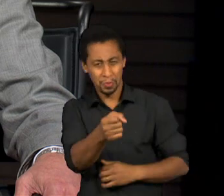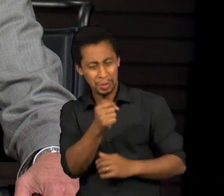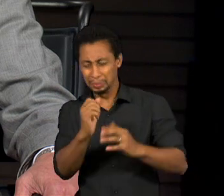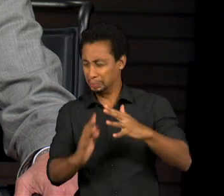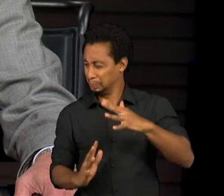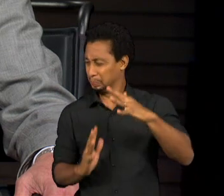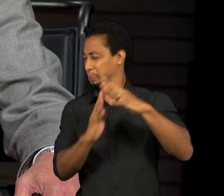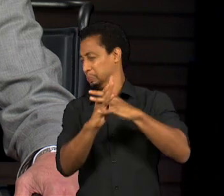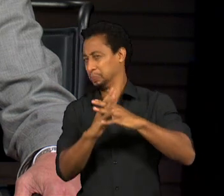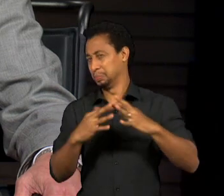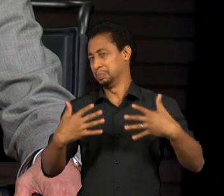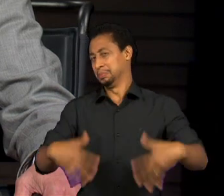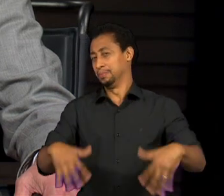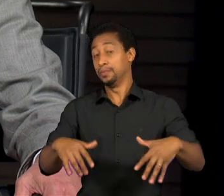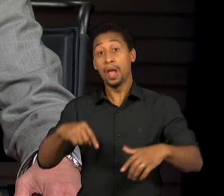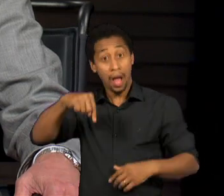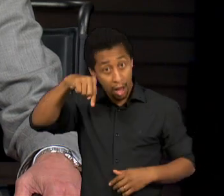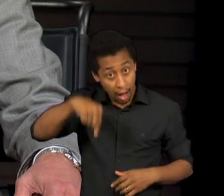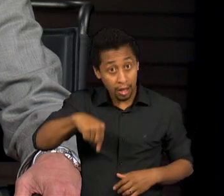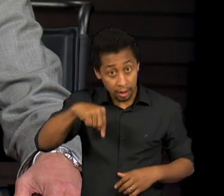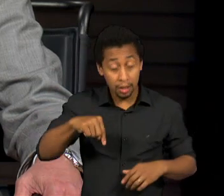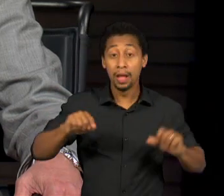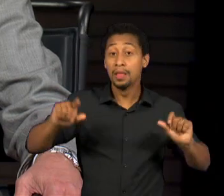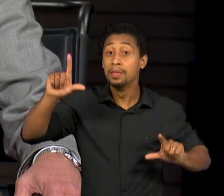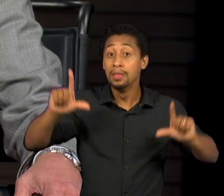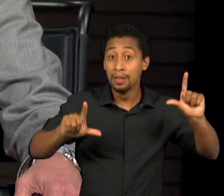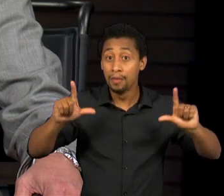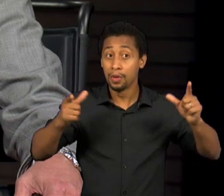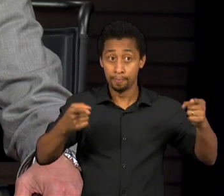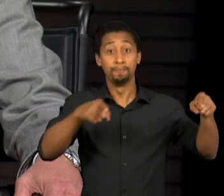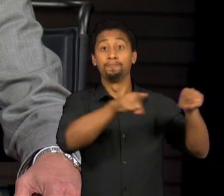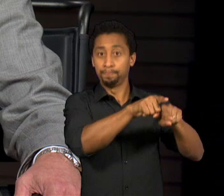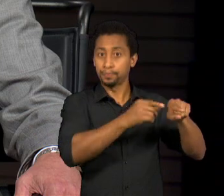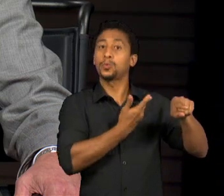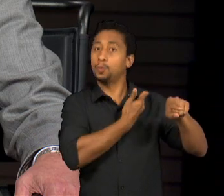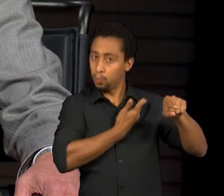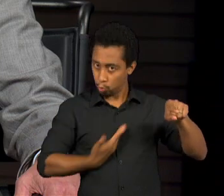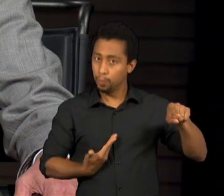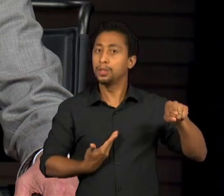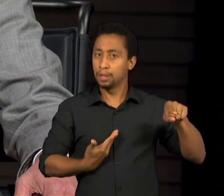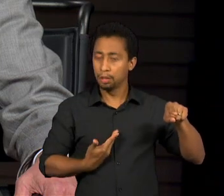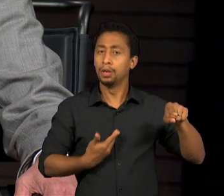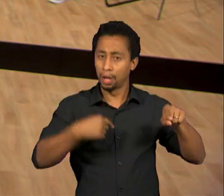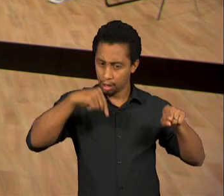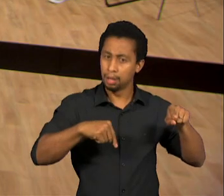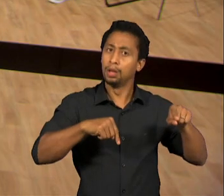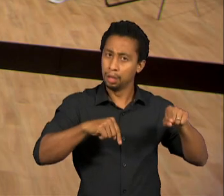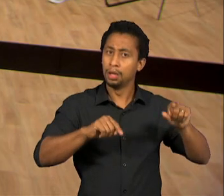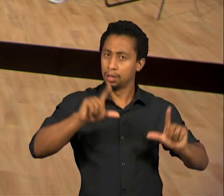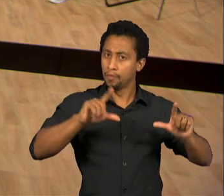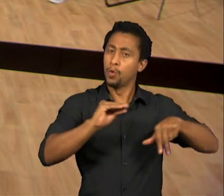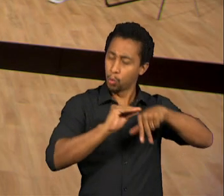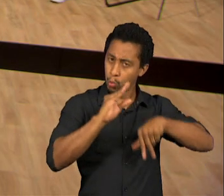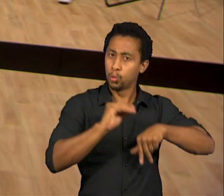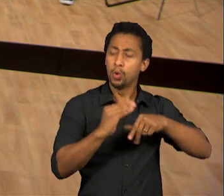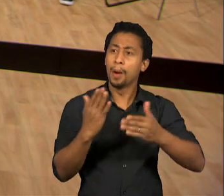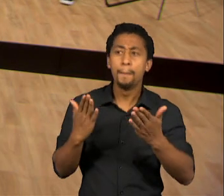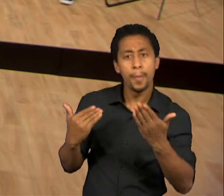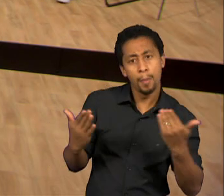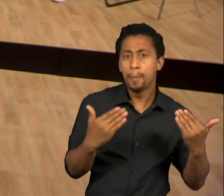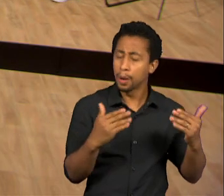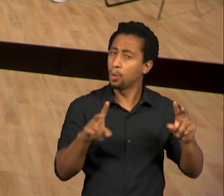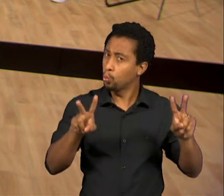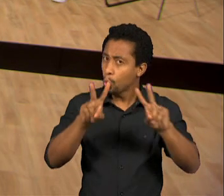Nós estamos aqui numa emissora pública, neste momento, discutindo esse assunto. Quer dizer, o jornalismo,